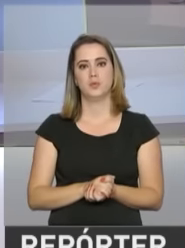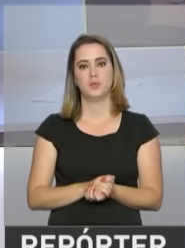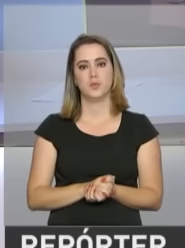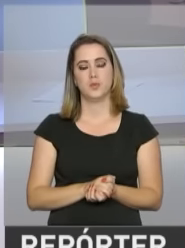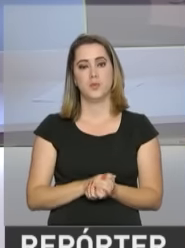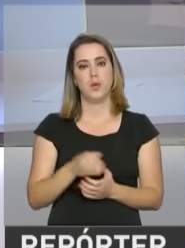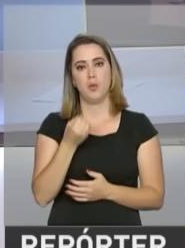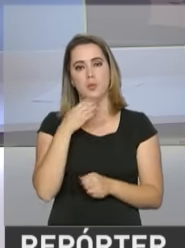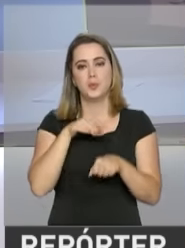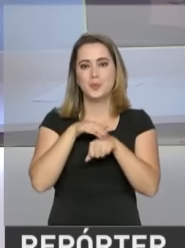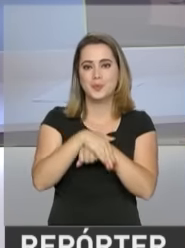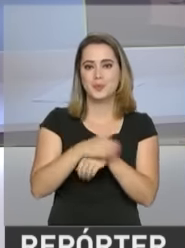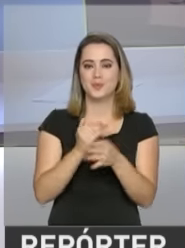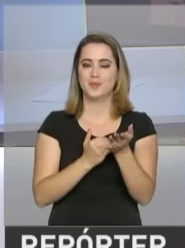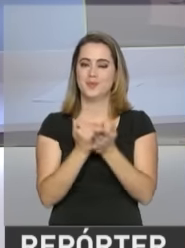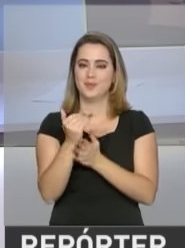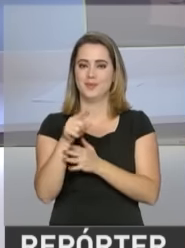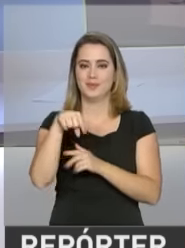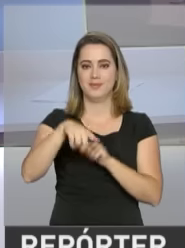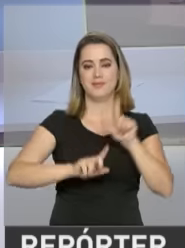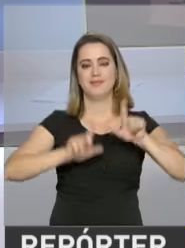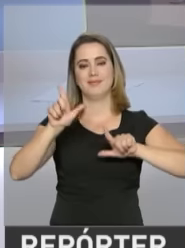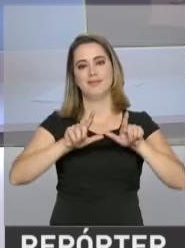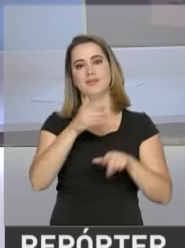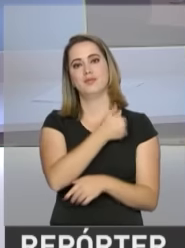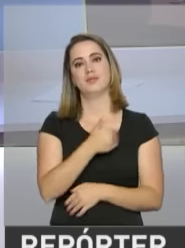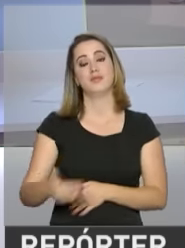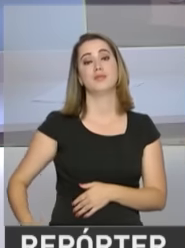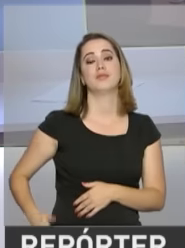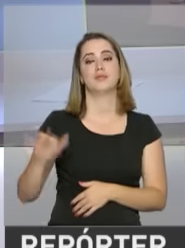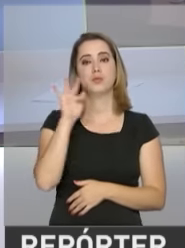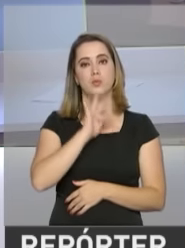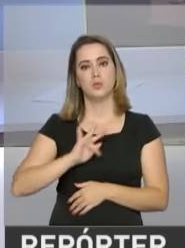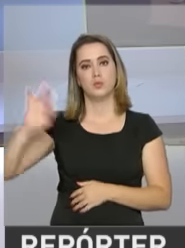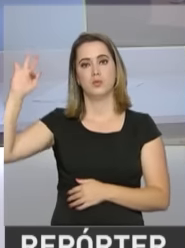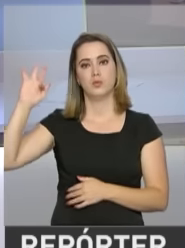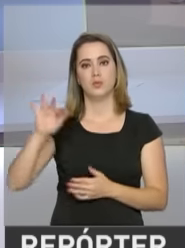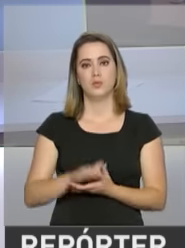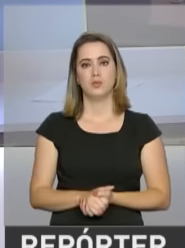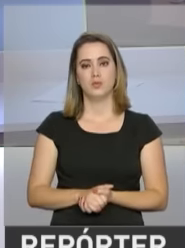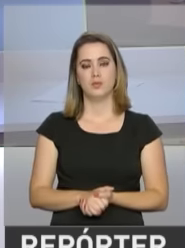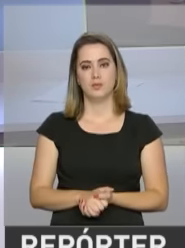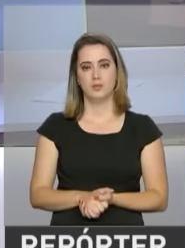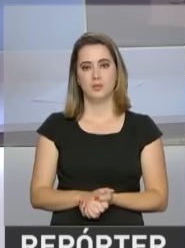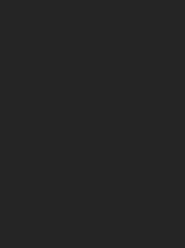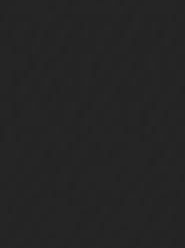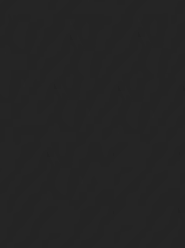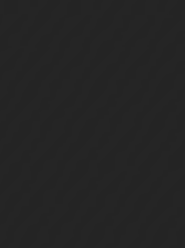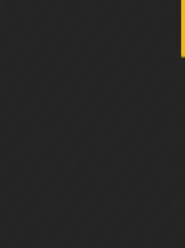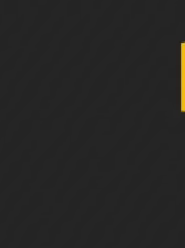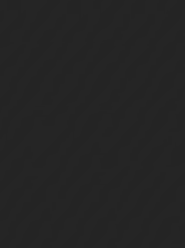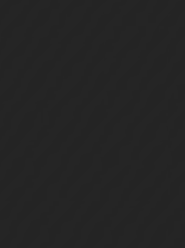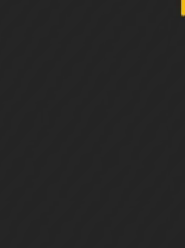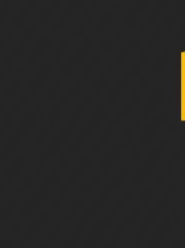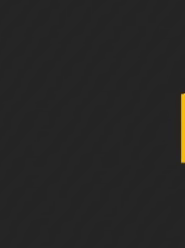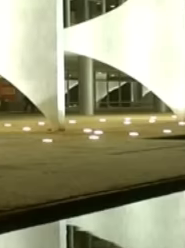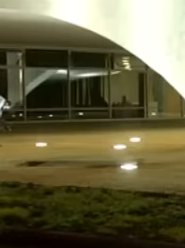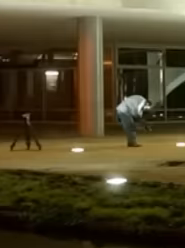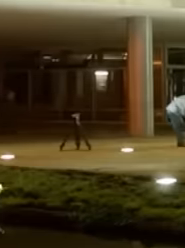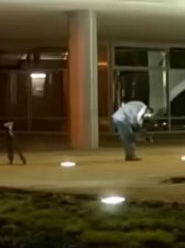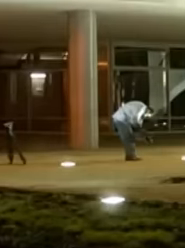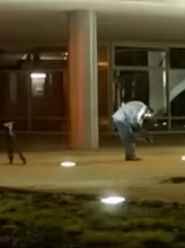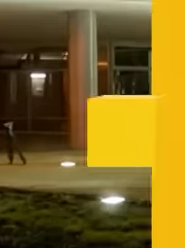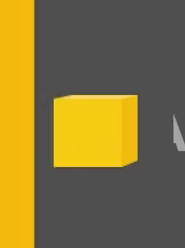NBR. Uma ótima noite para você e continue com a gente aqui na NBR, a TV do Governo Federal.